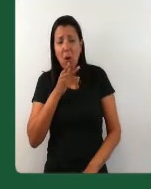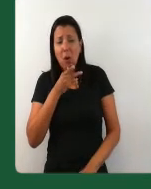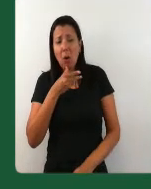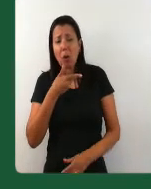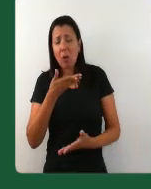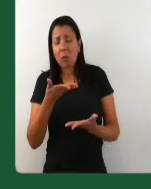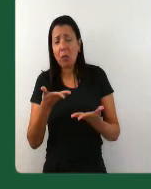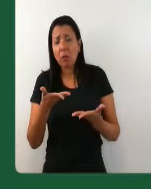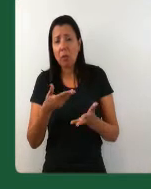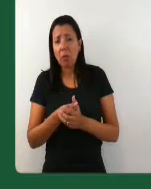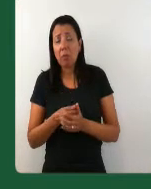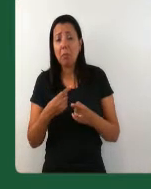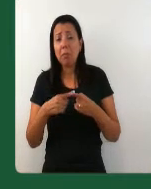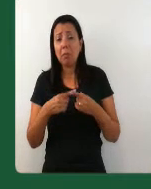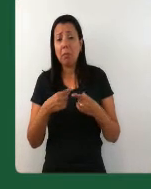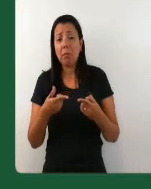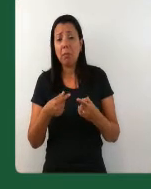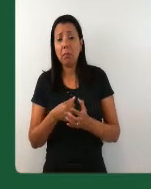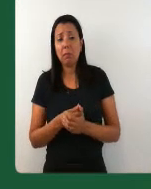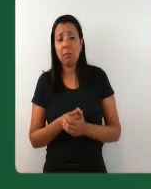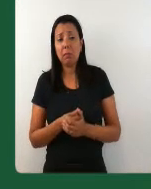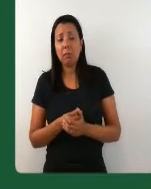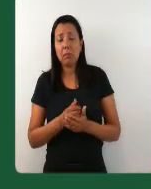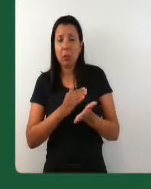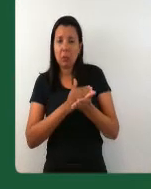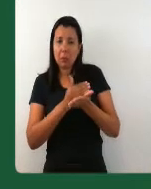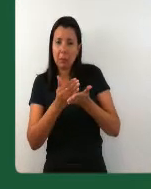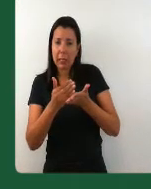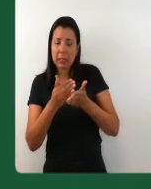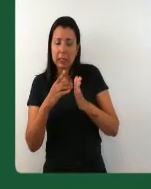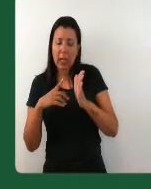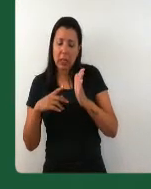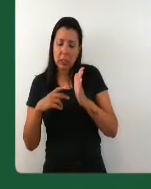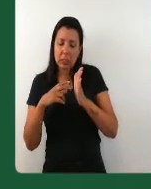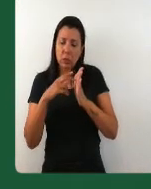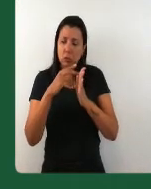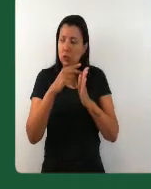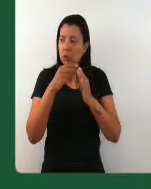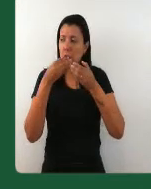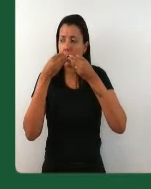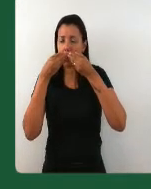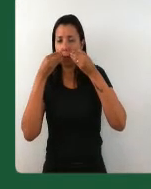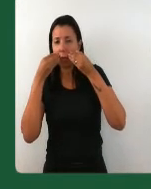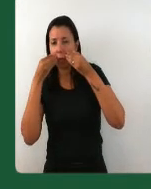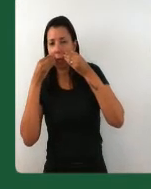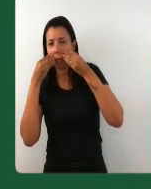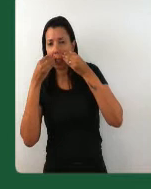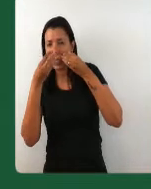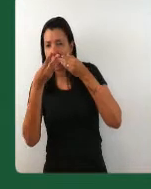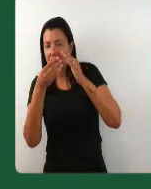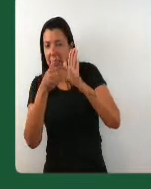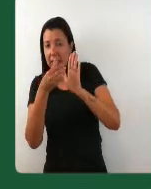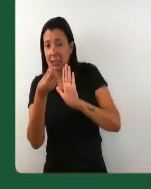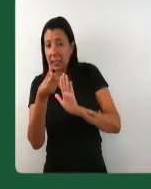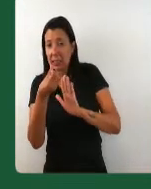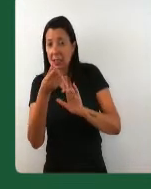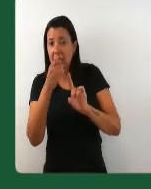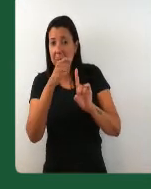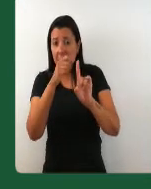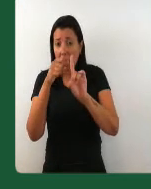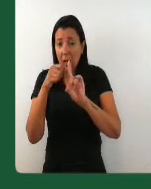quê? Porque ele inicia com a cirurgia do lábio de 3 a 6 meses, o